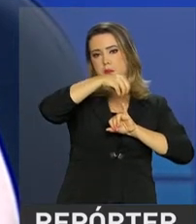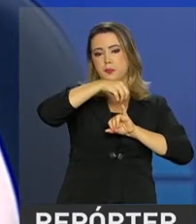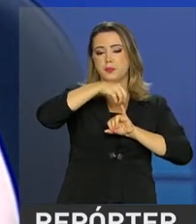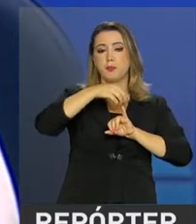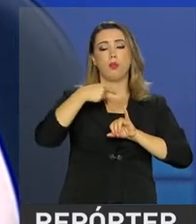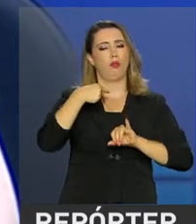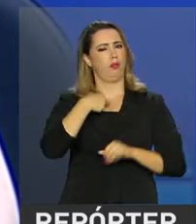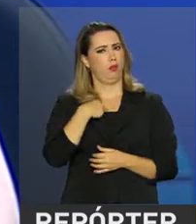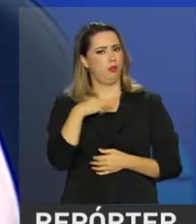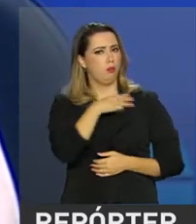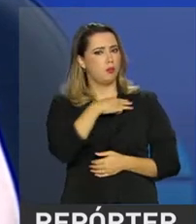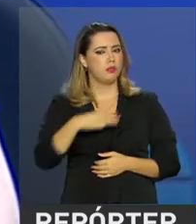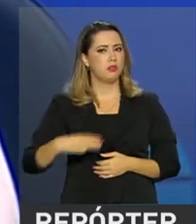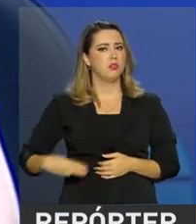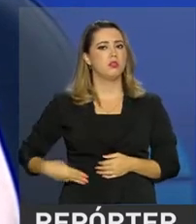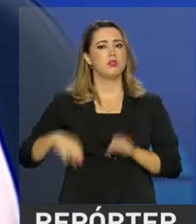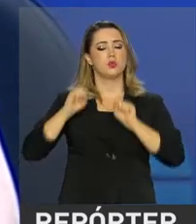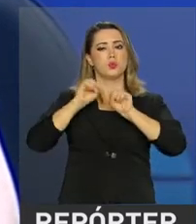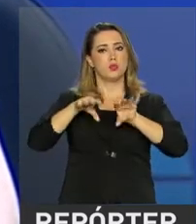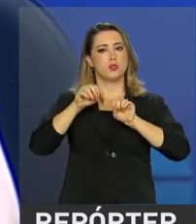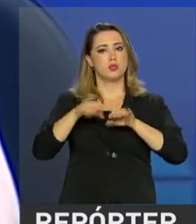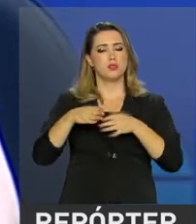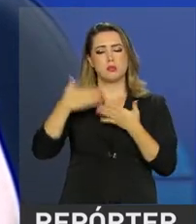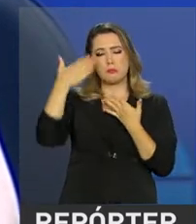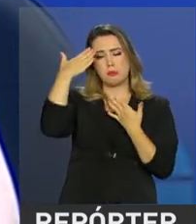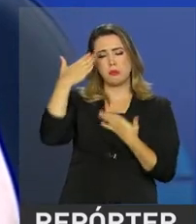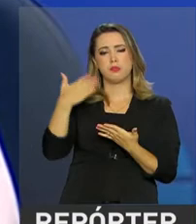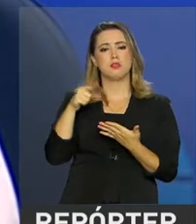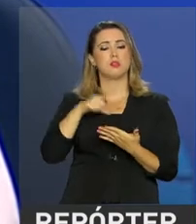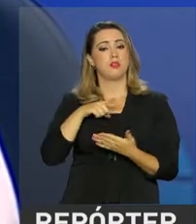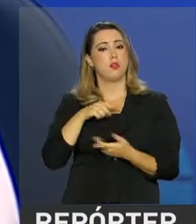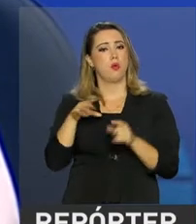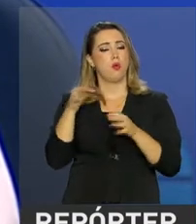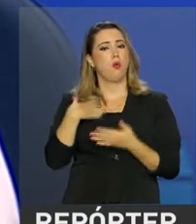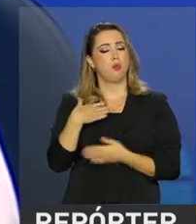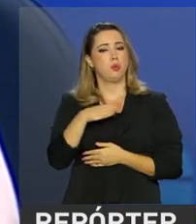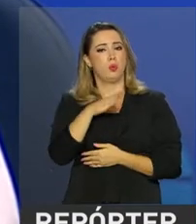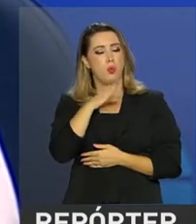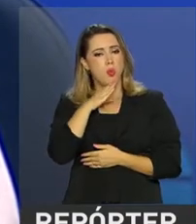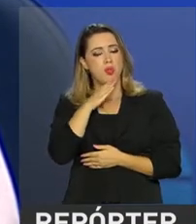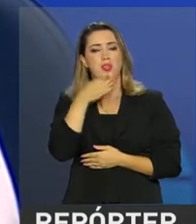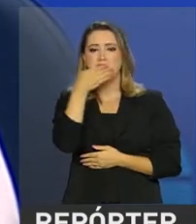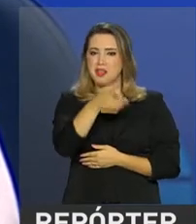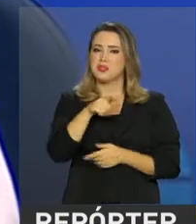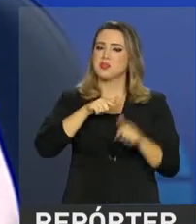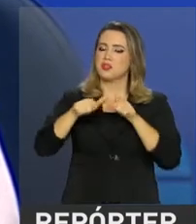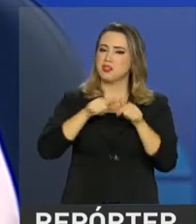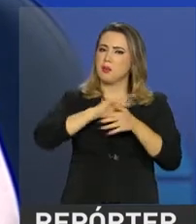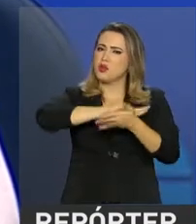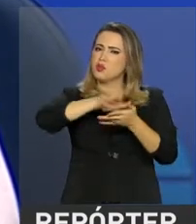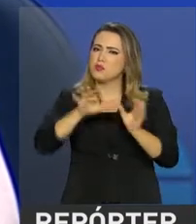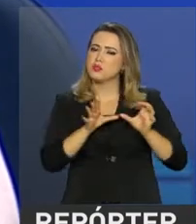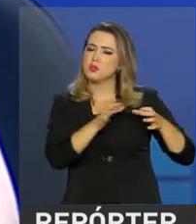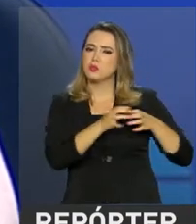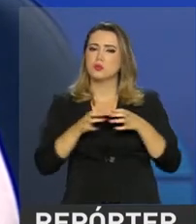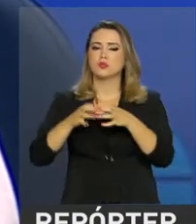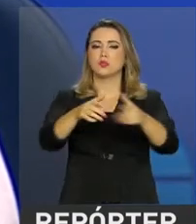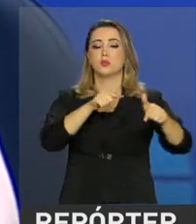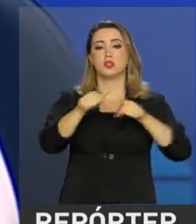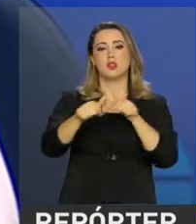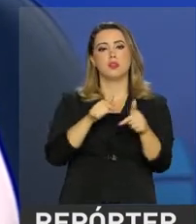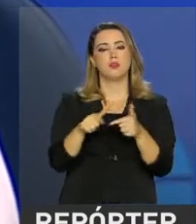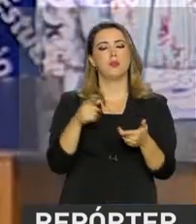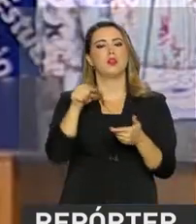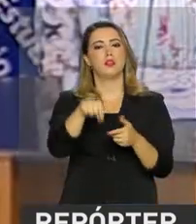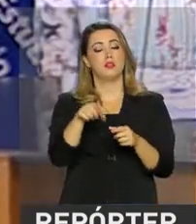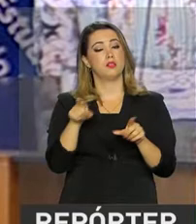ministro da Educação, quero manifestar aqui o meu pleno reconhecimento. Eu sei que várias áreas atuaram aqui para que a